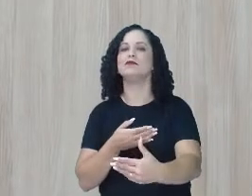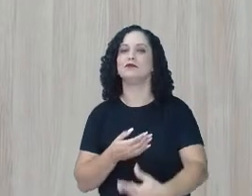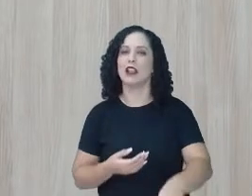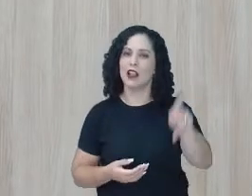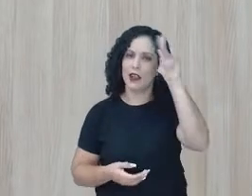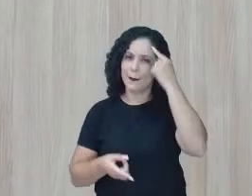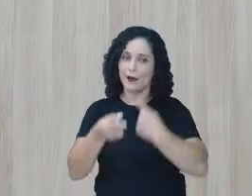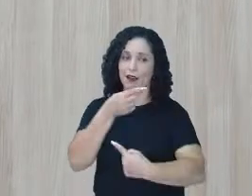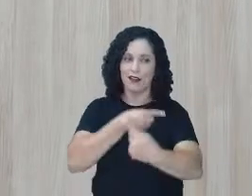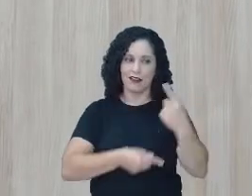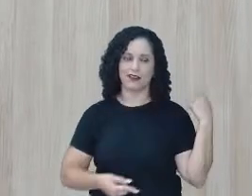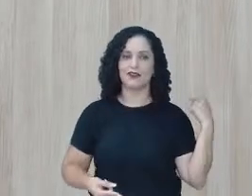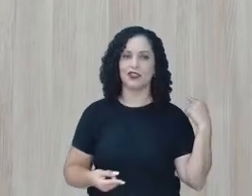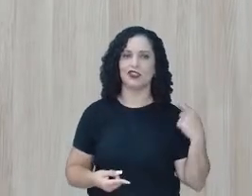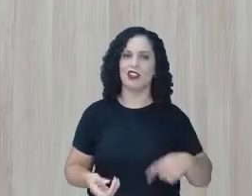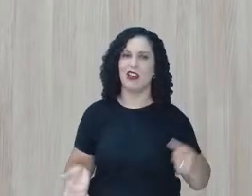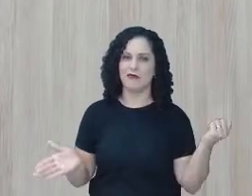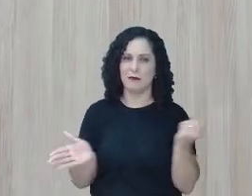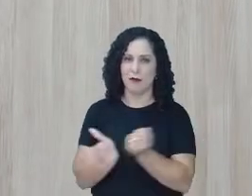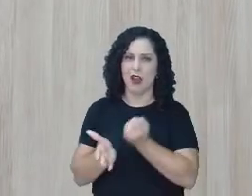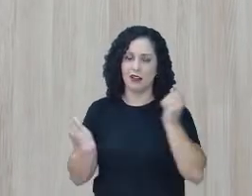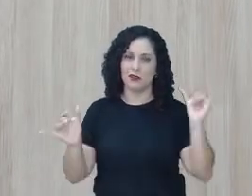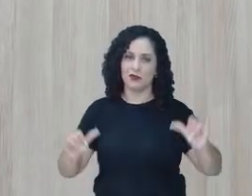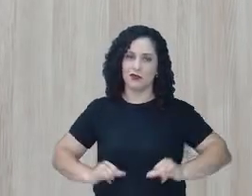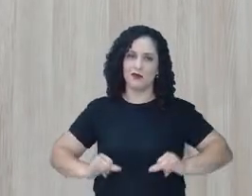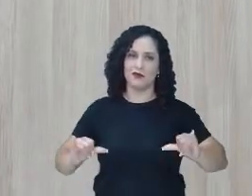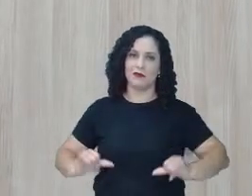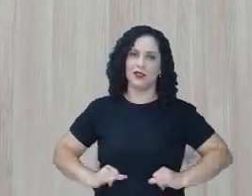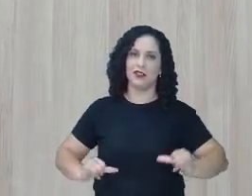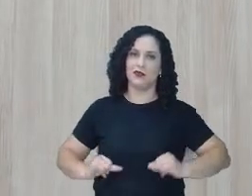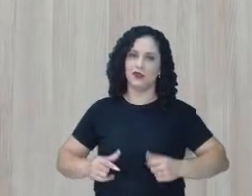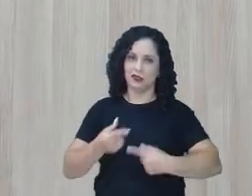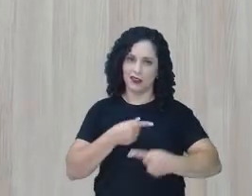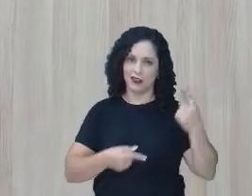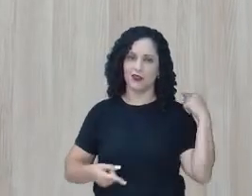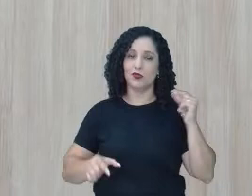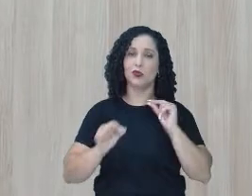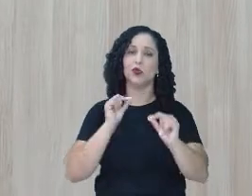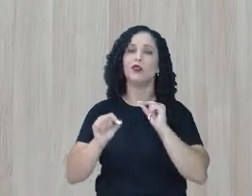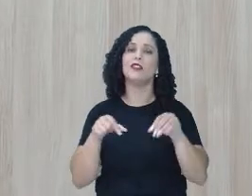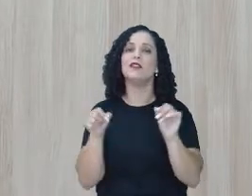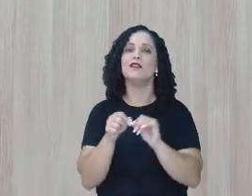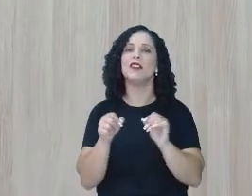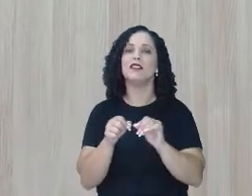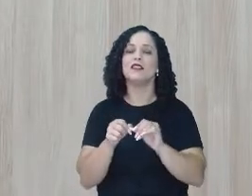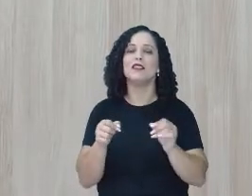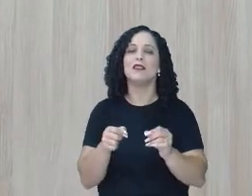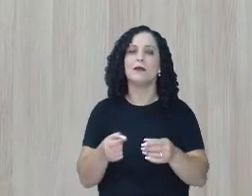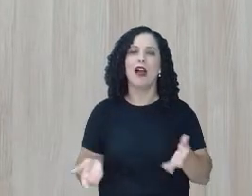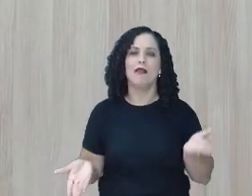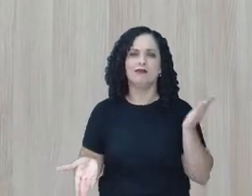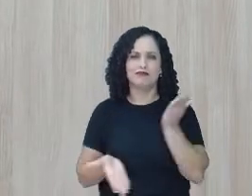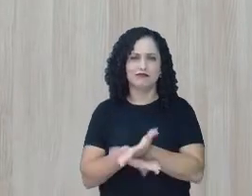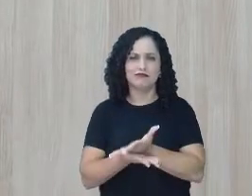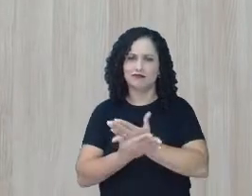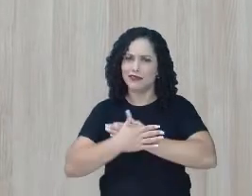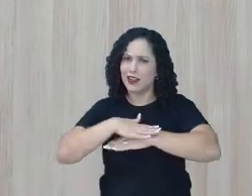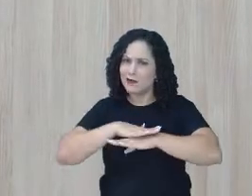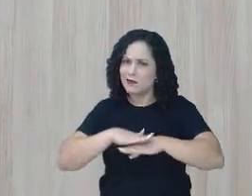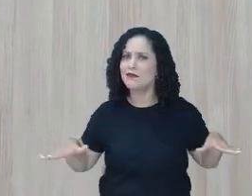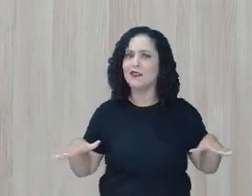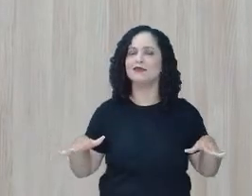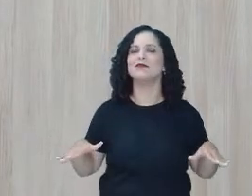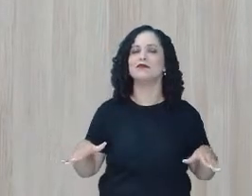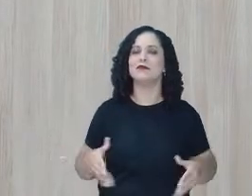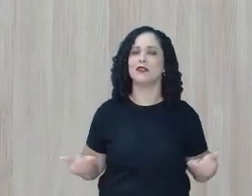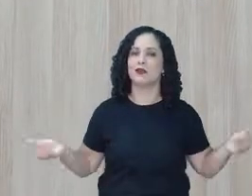da escravidão, nas marcas que continuam e o que a gente precisa fazer para eliminá-las. Então é isso que a gente fica, né,